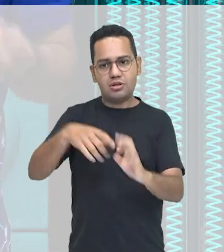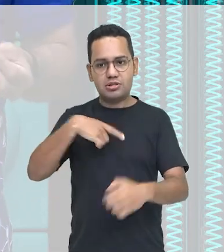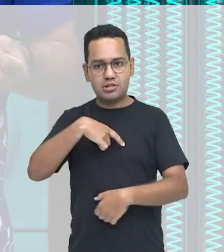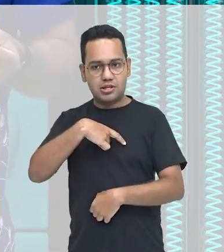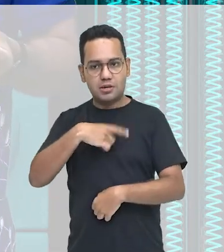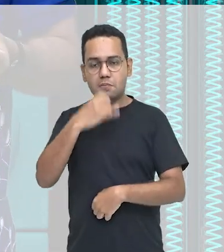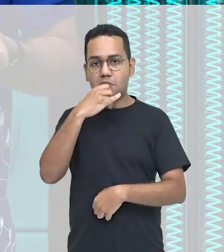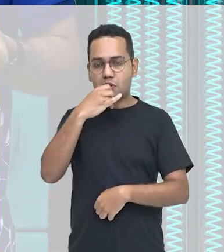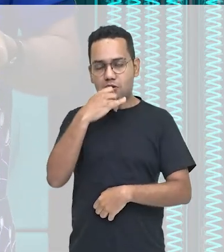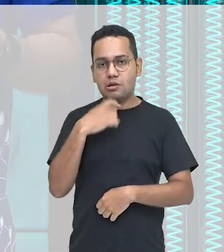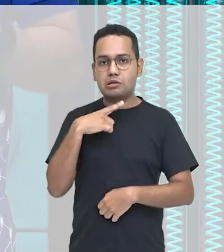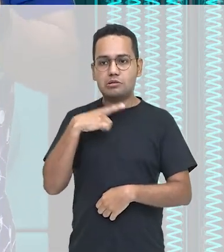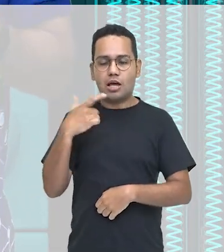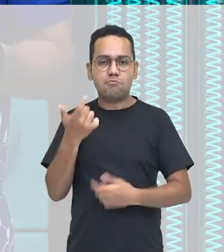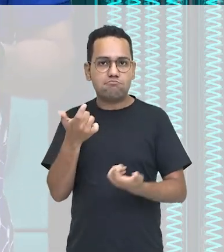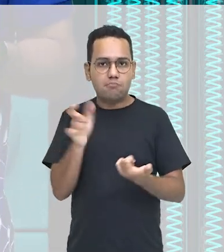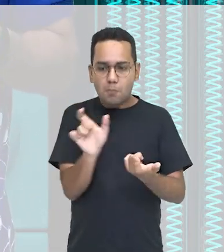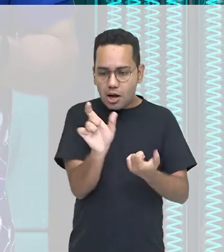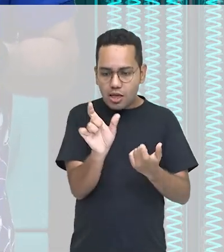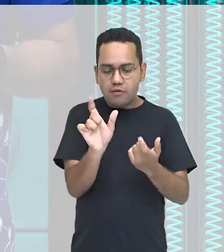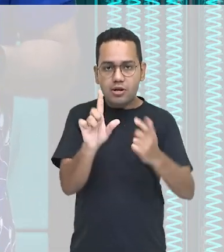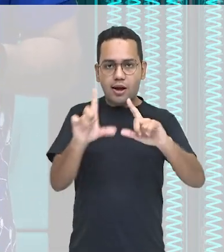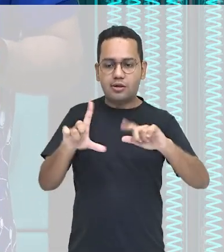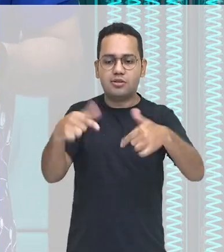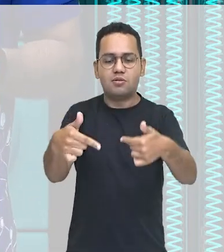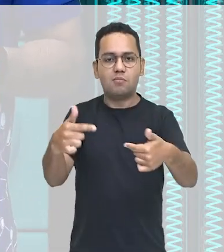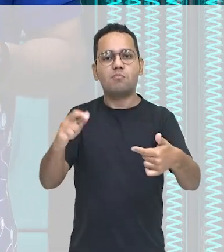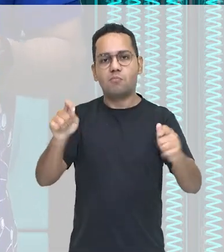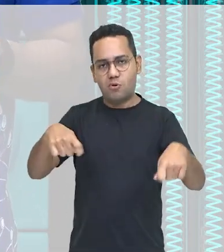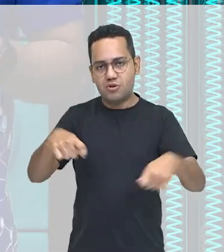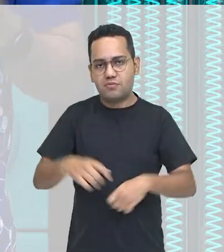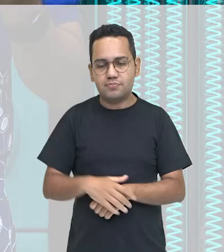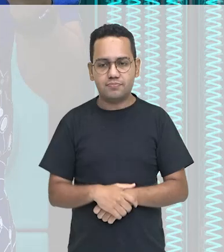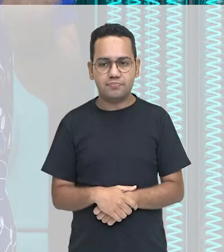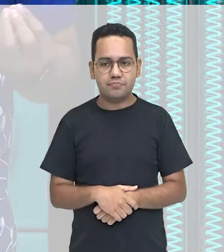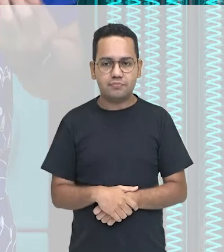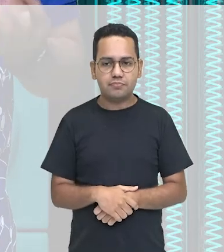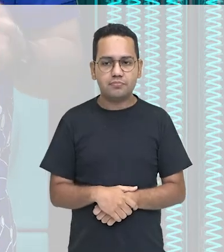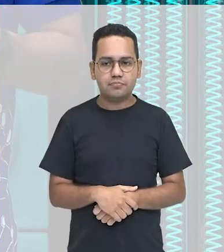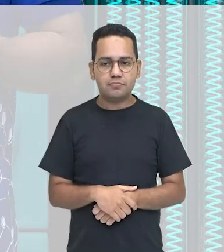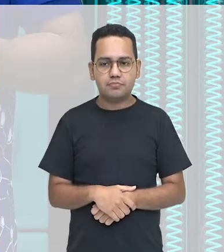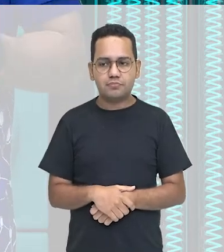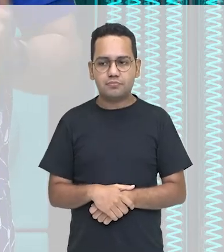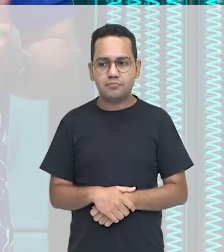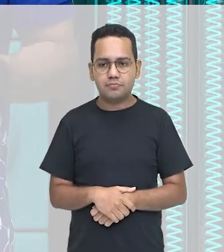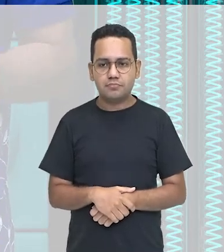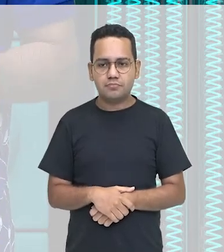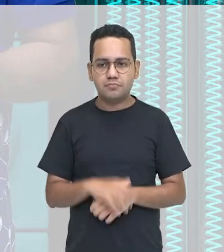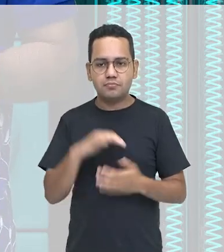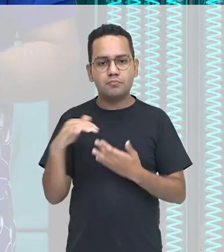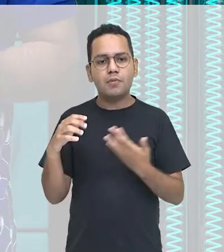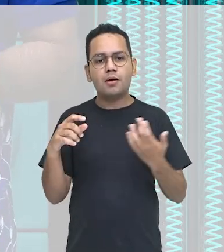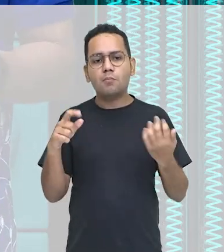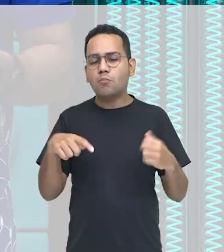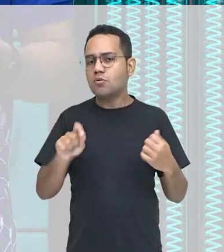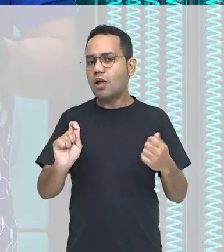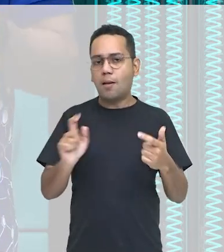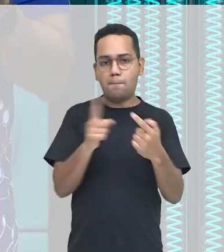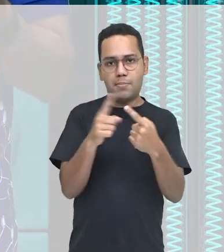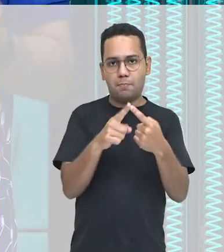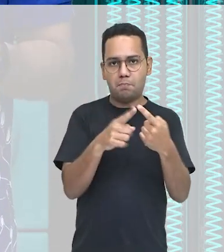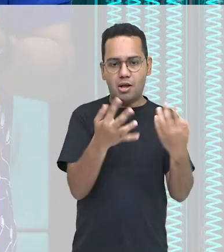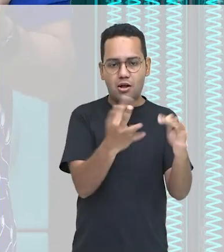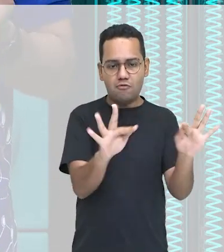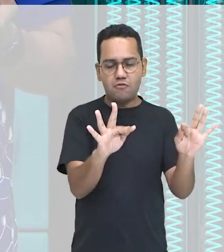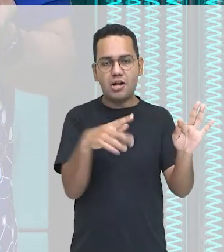que determinada ação aconteça. E essa primeira condição, ela está expressa normalmente na primeira oração. Então,